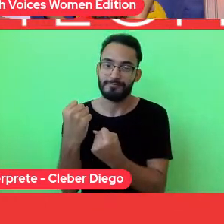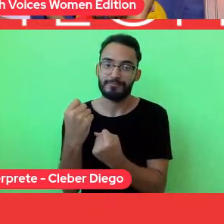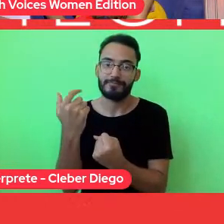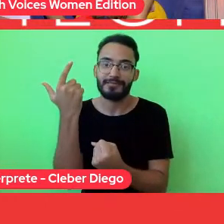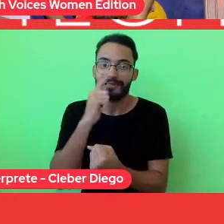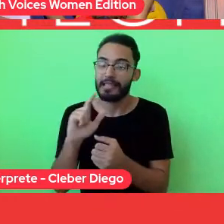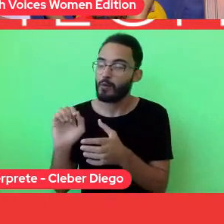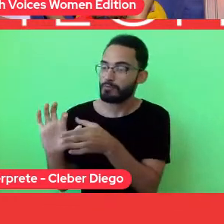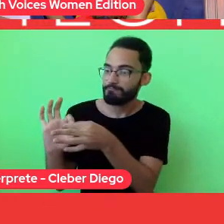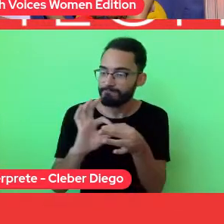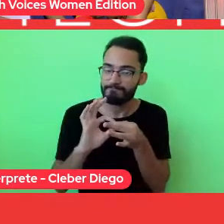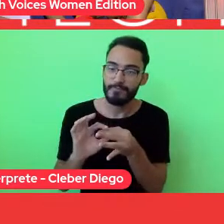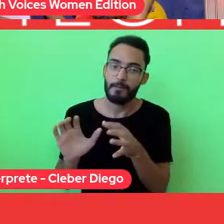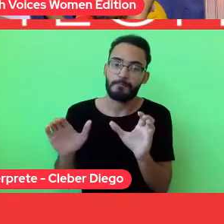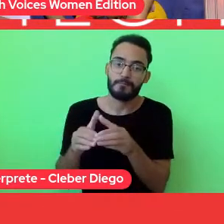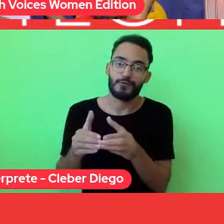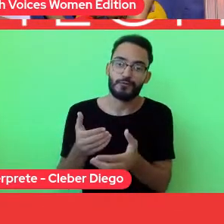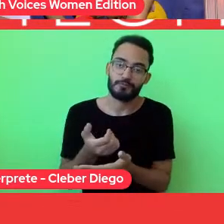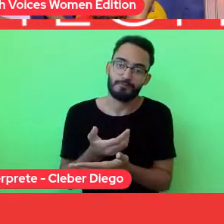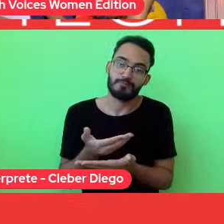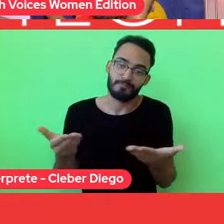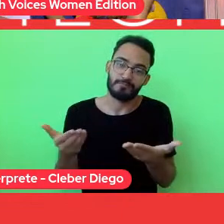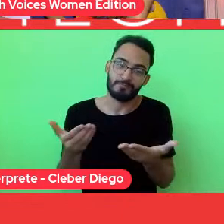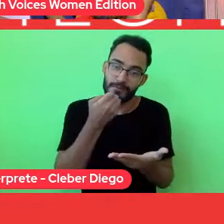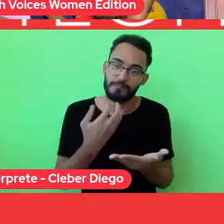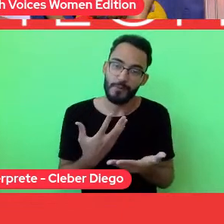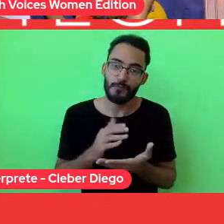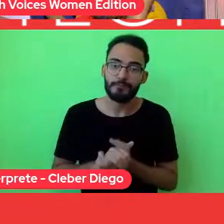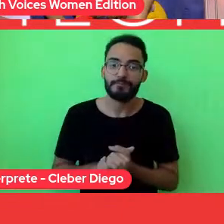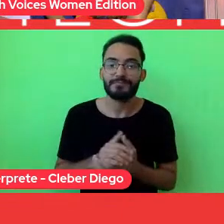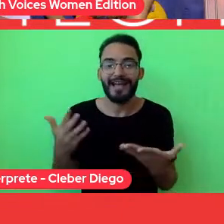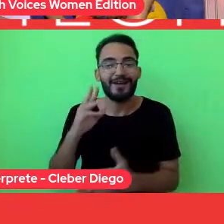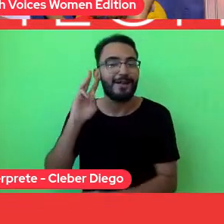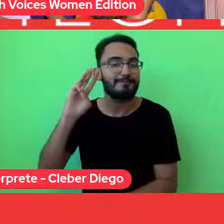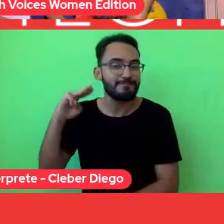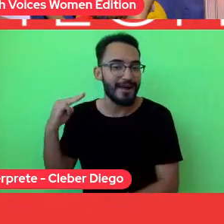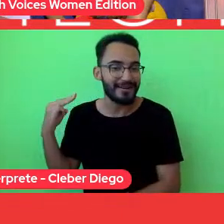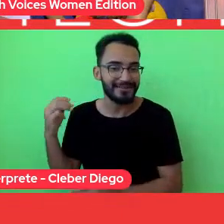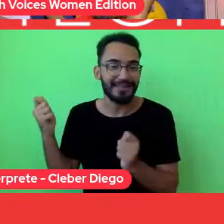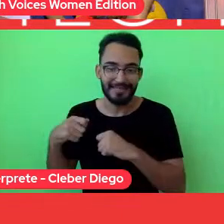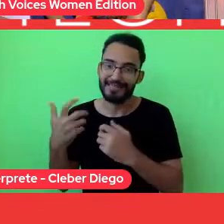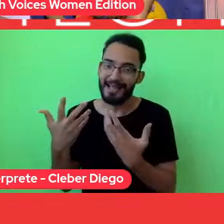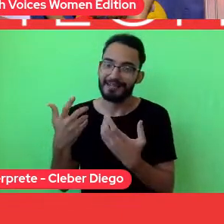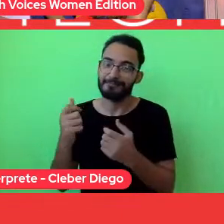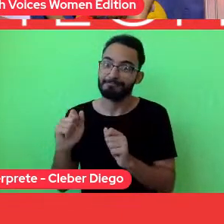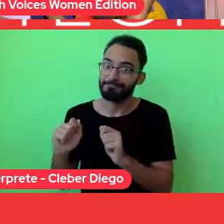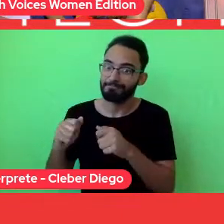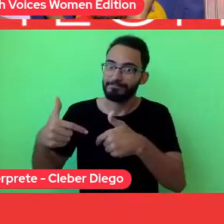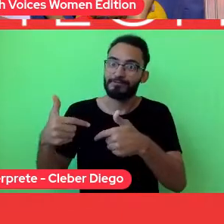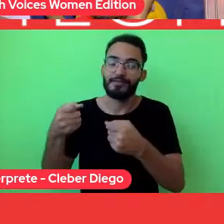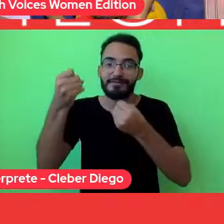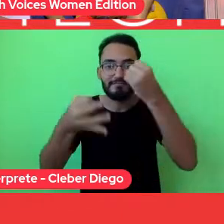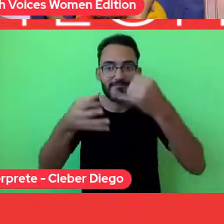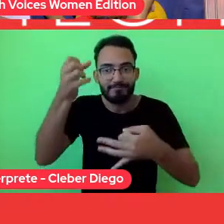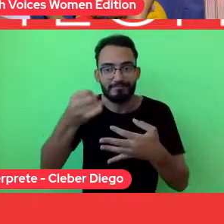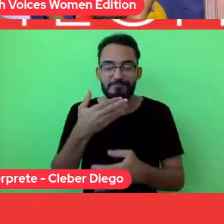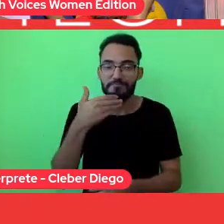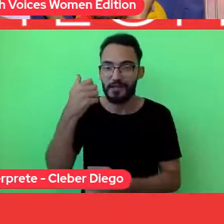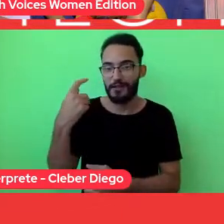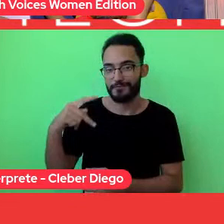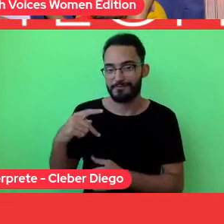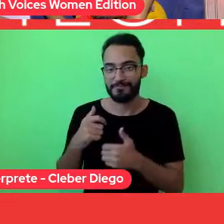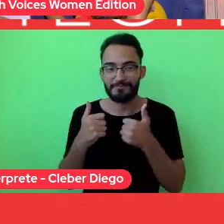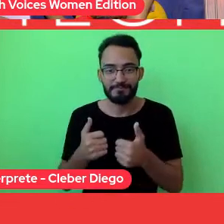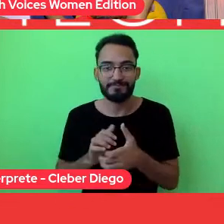mais ampliada, tá bom? E acho que a Marcinha agora pode trazer mais um tanto de ações aqui que a gente vem promovendo. É isso